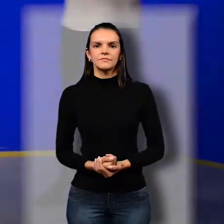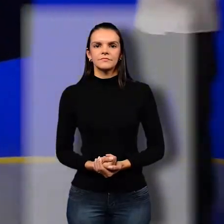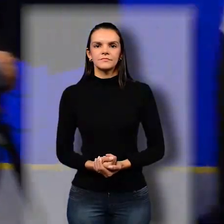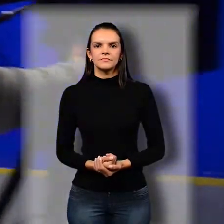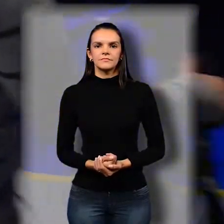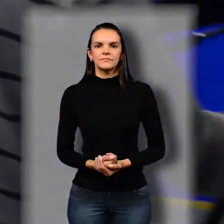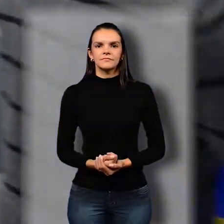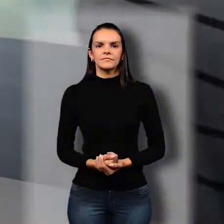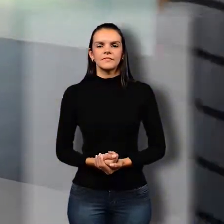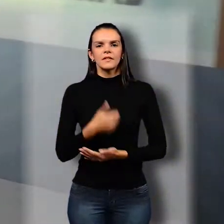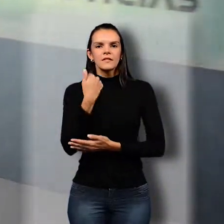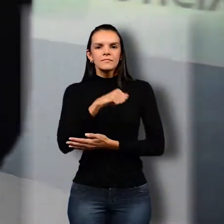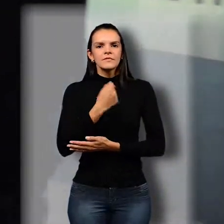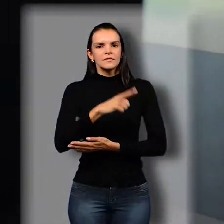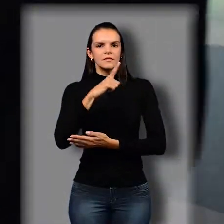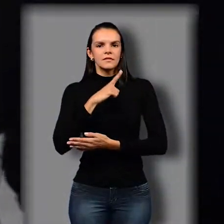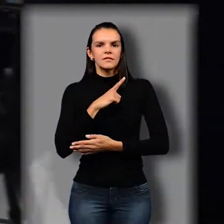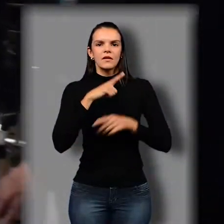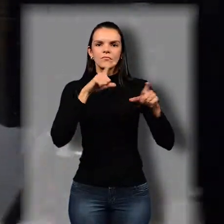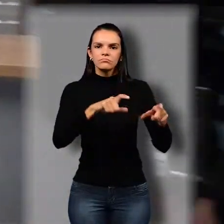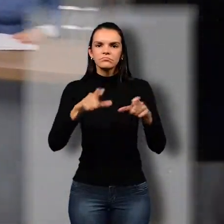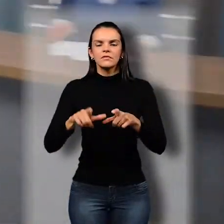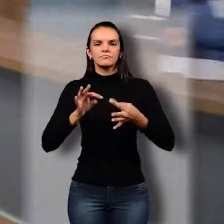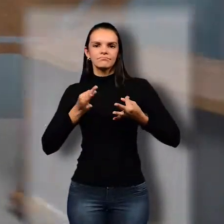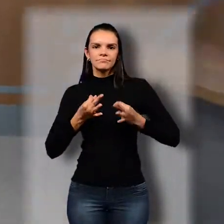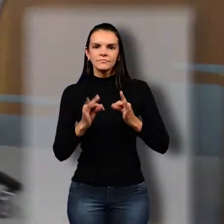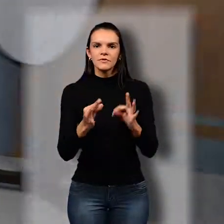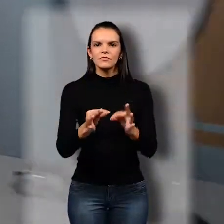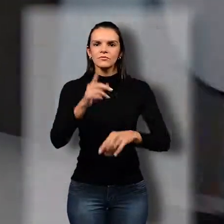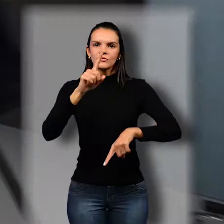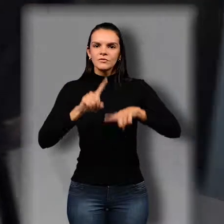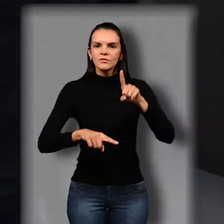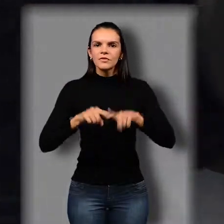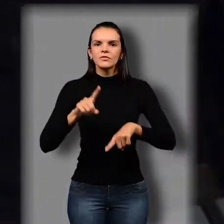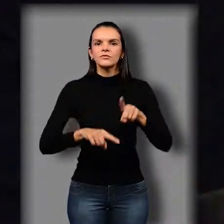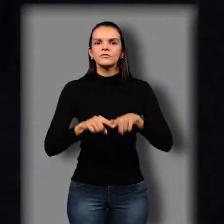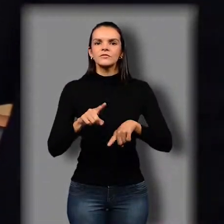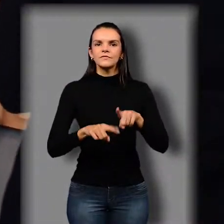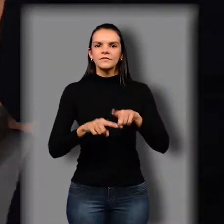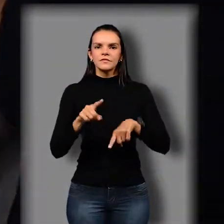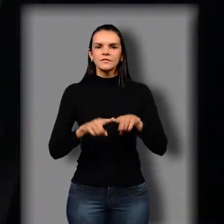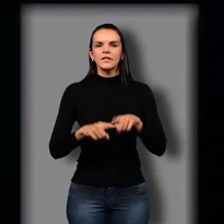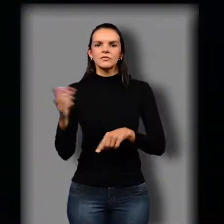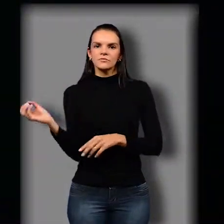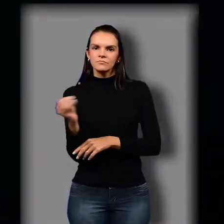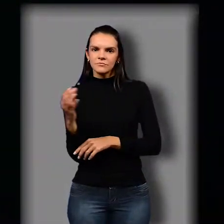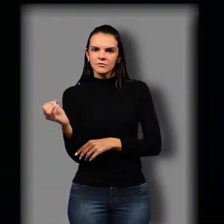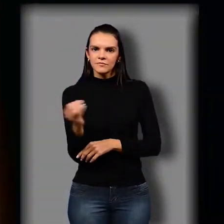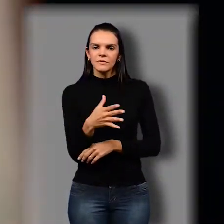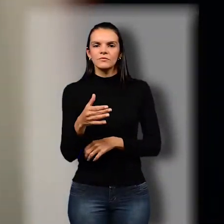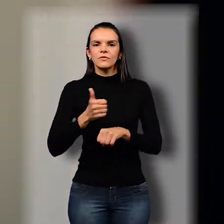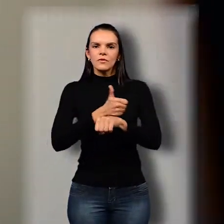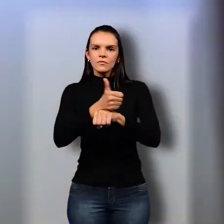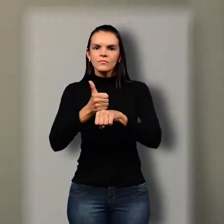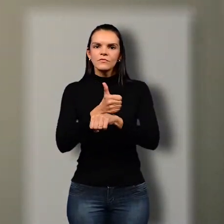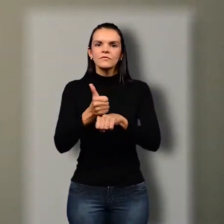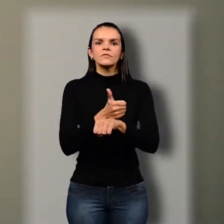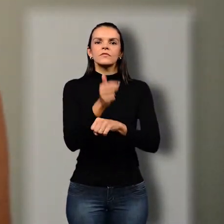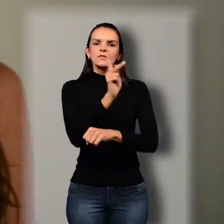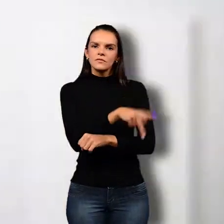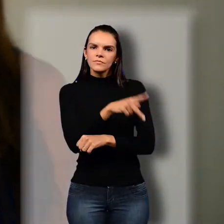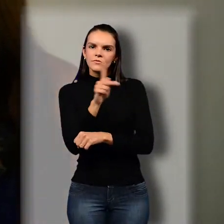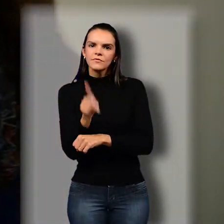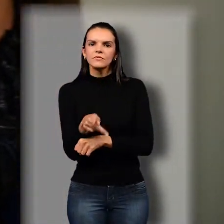Mais do que ter espaços com equipamentos de ponta, mais do que ter ações inovadoras, profissionais e